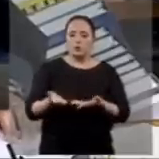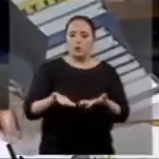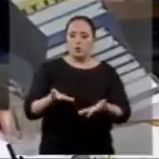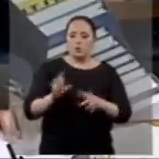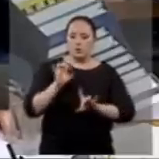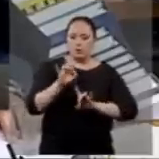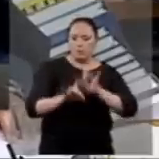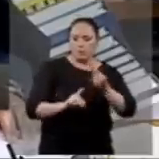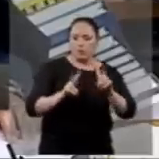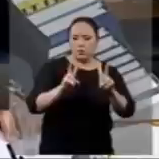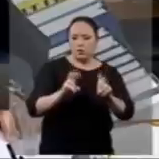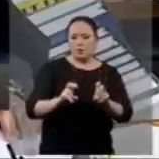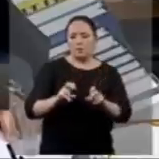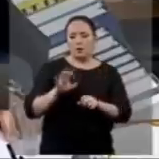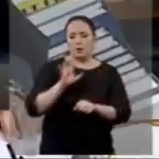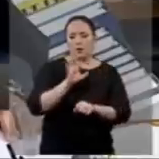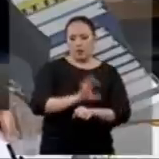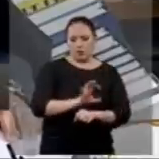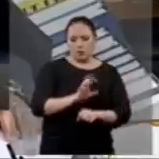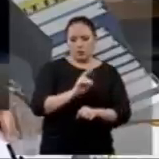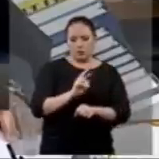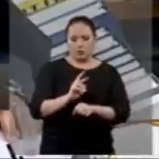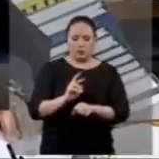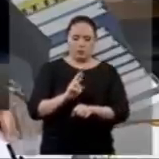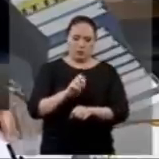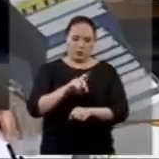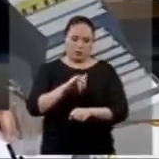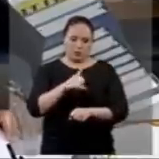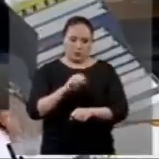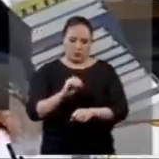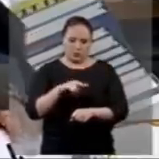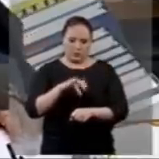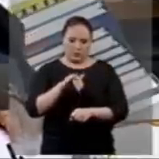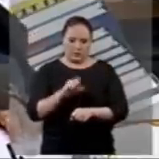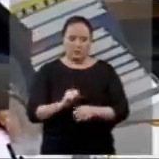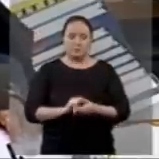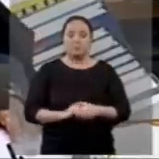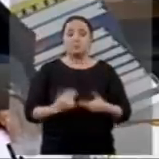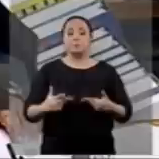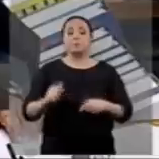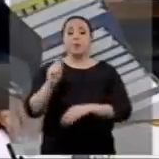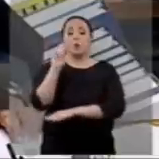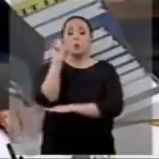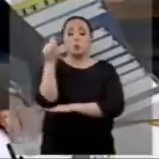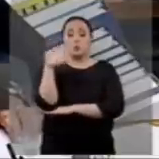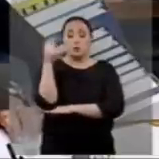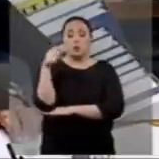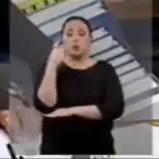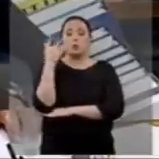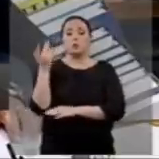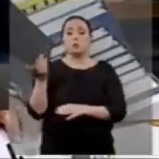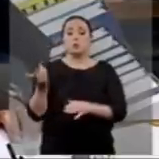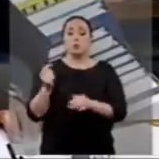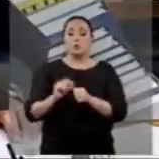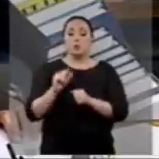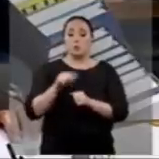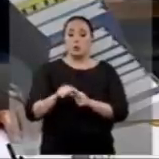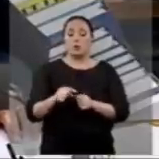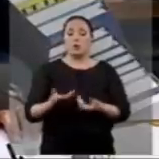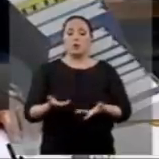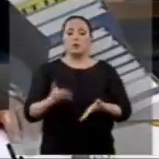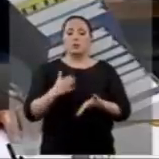regionais. A sistemática adotada pelo Estado do Rio Grande do Sul afasta, né,